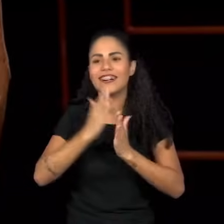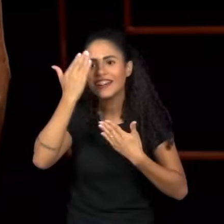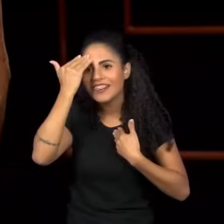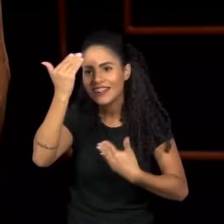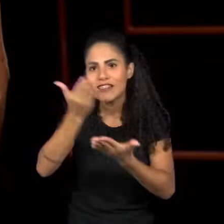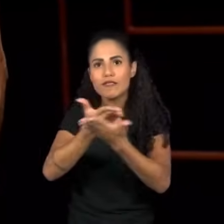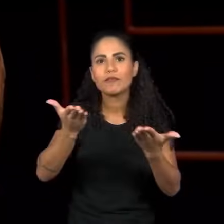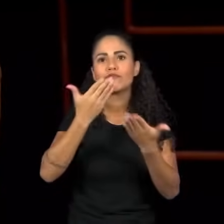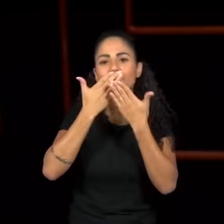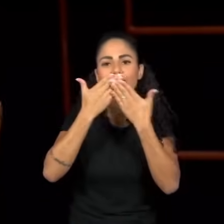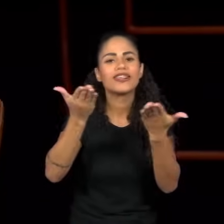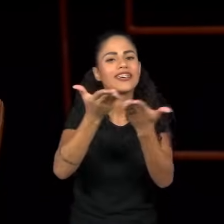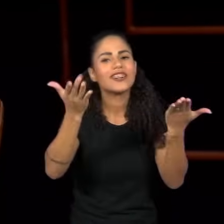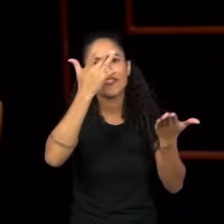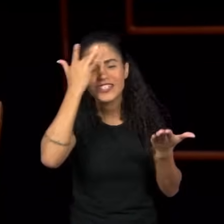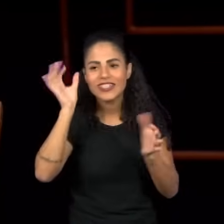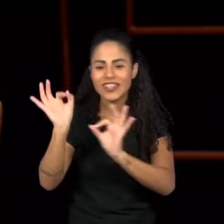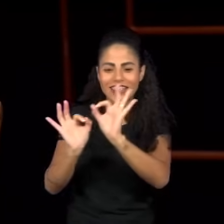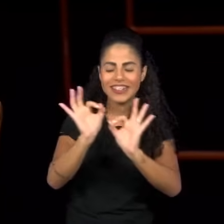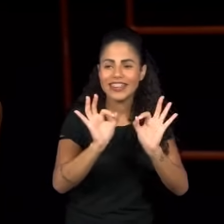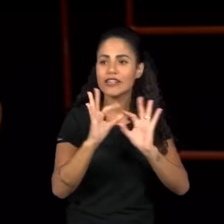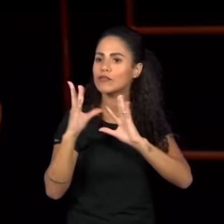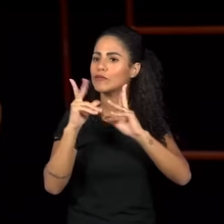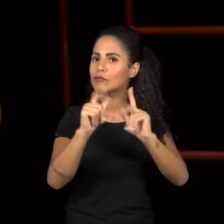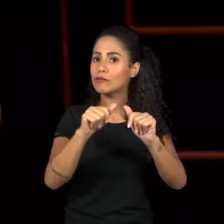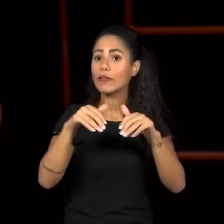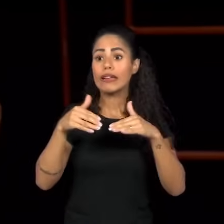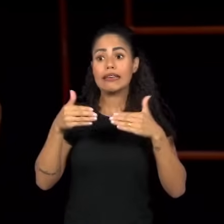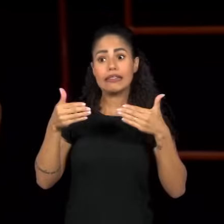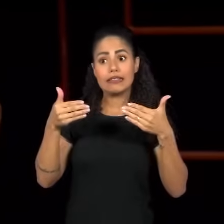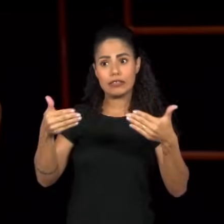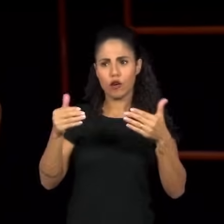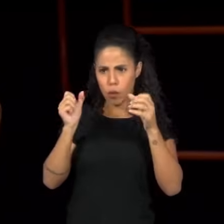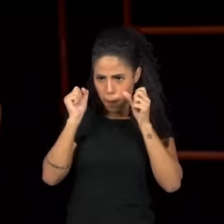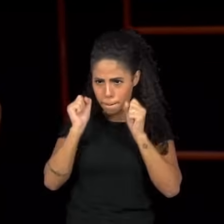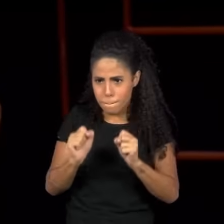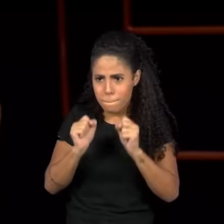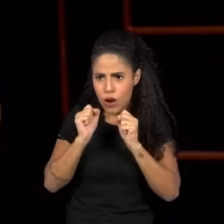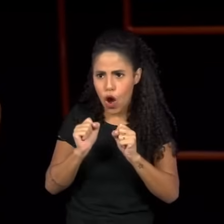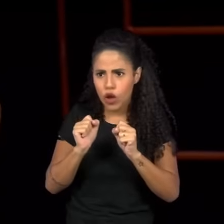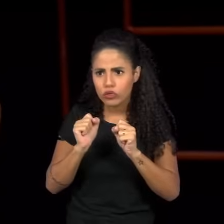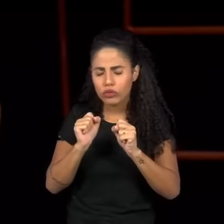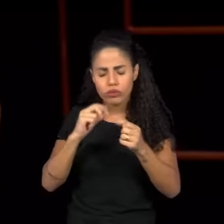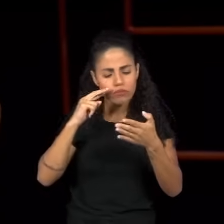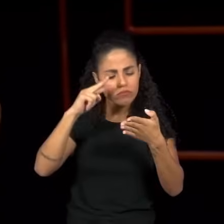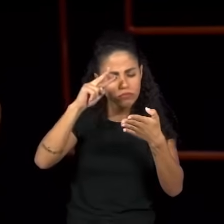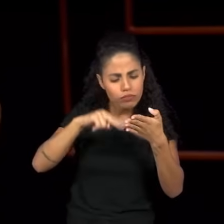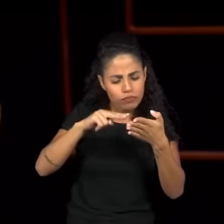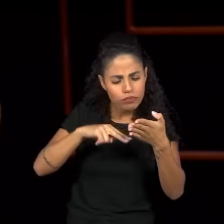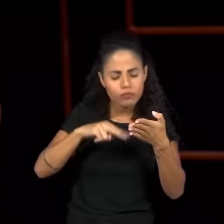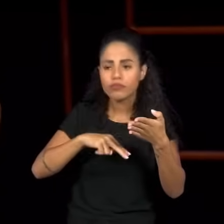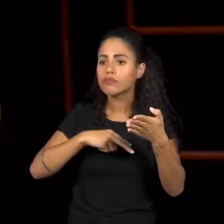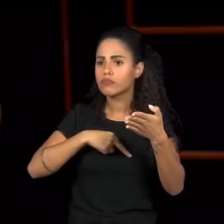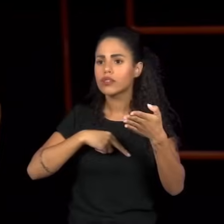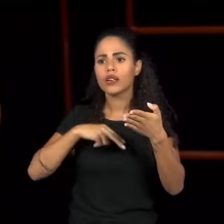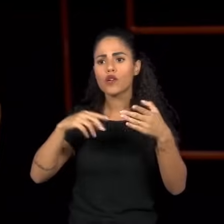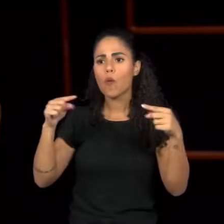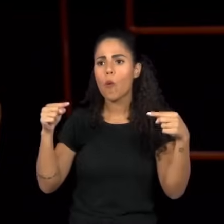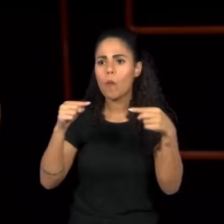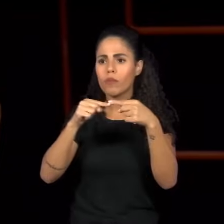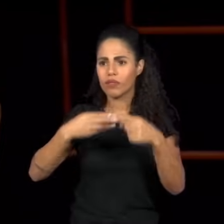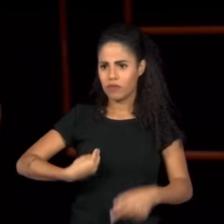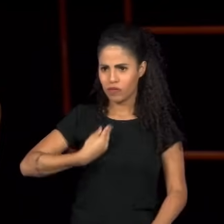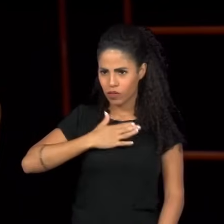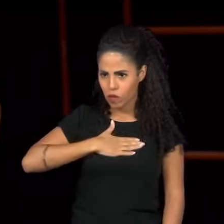amigos. Nossa, coisa boa. Então, eu posso encerrar com uma coisa que tem muito a ver com a minha vida atual.